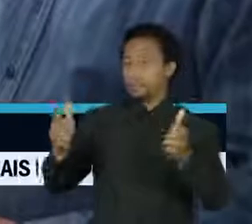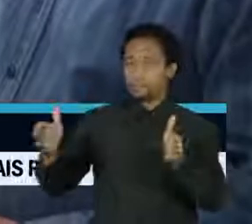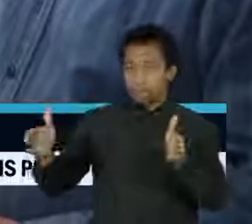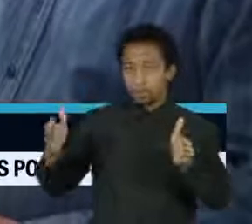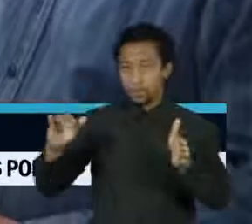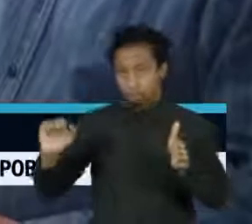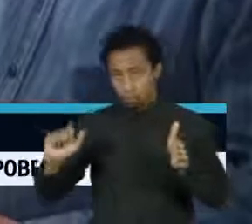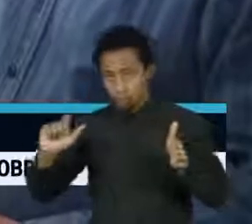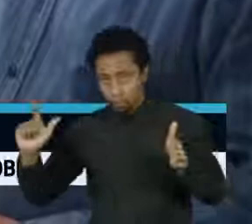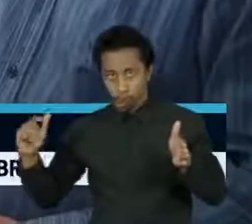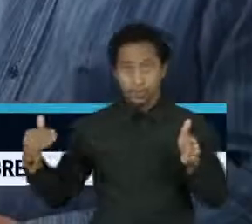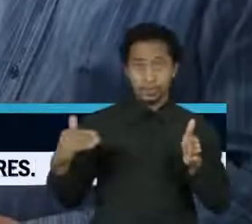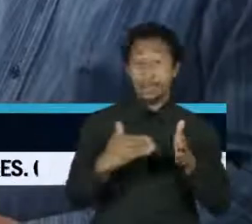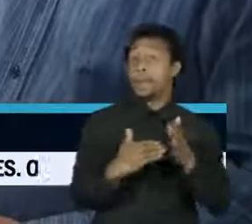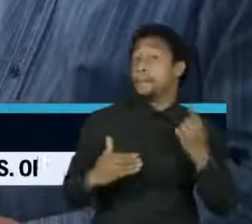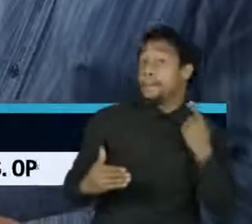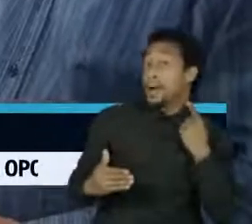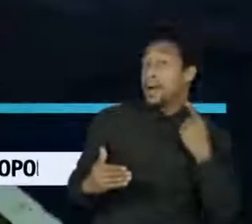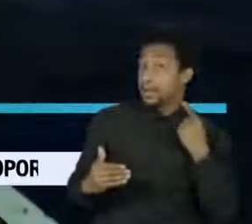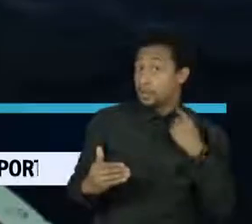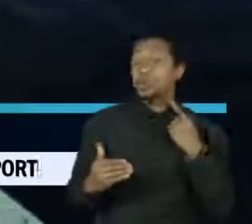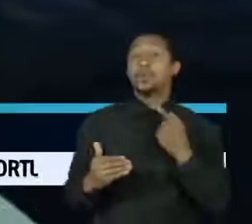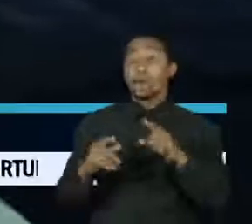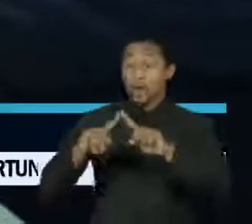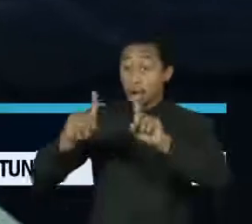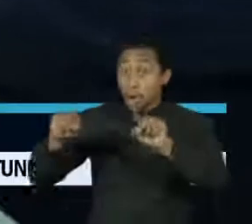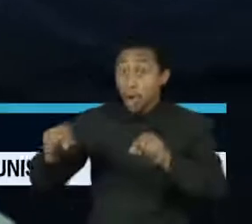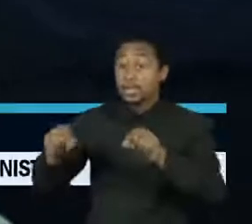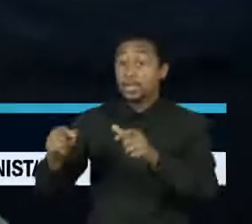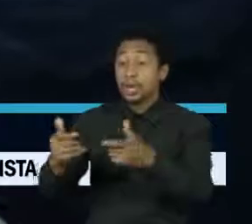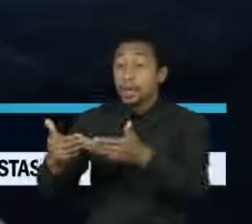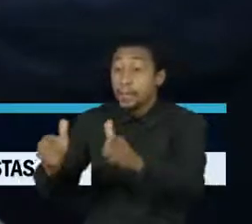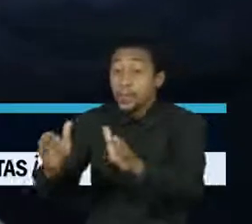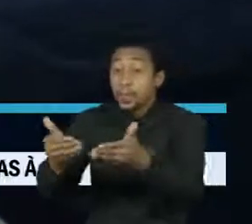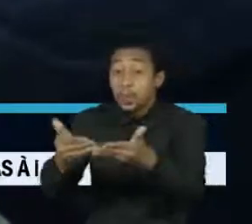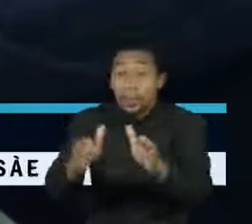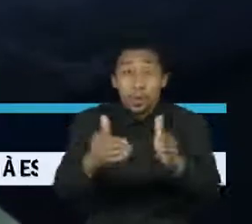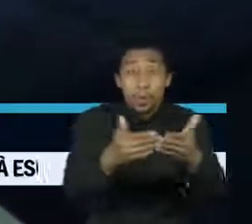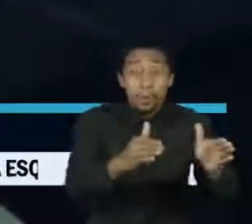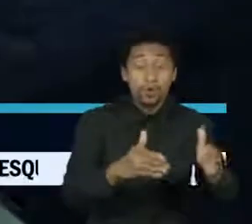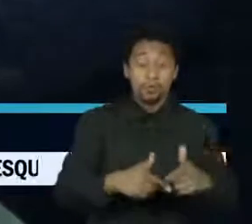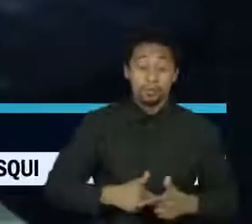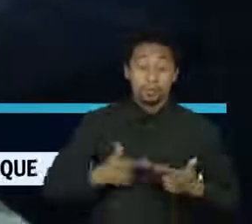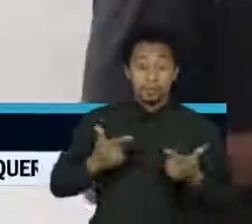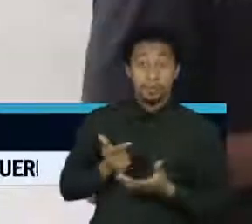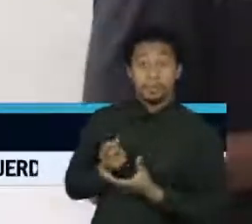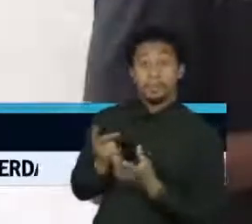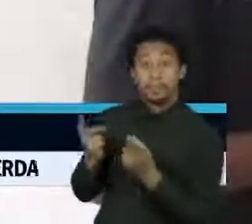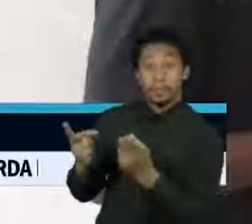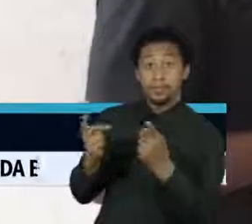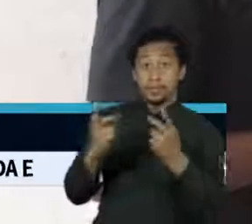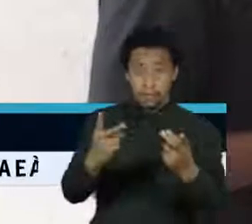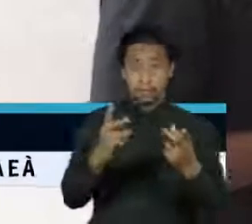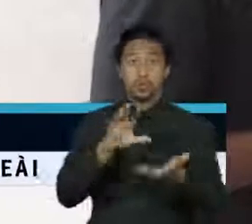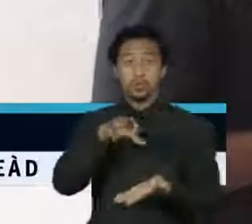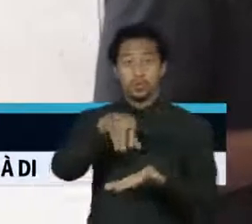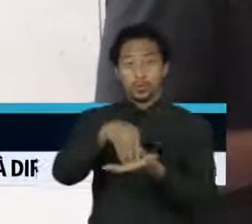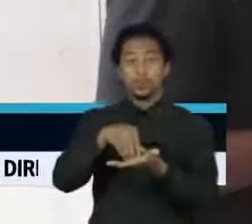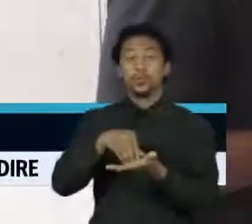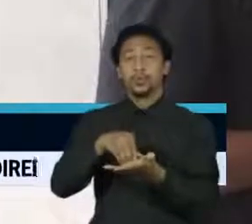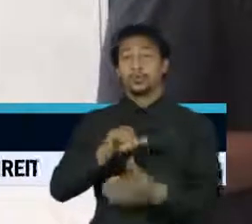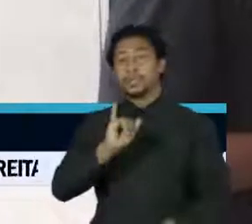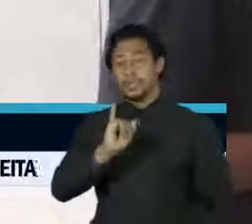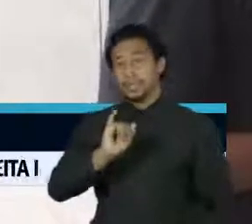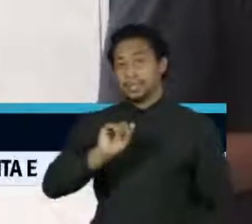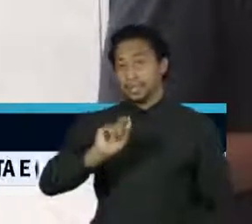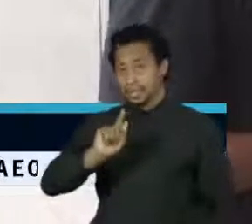foram abertas 620 novas lojas para vendas de armas no país. O Instituto Igarapé reuniu os dados oficiais